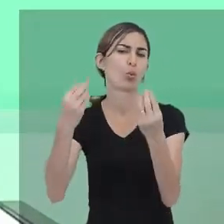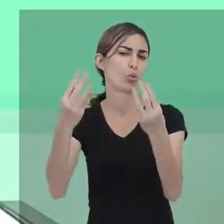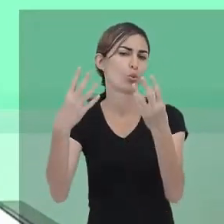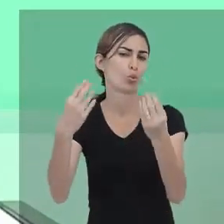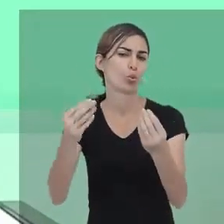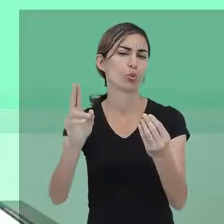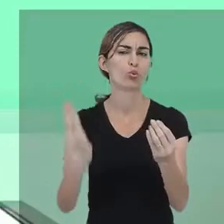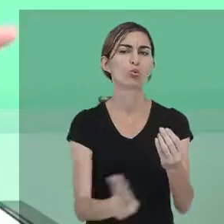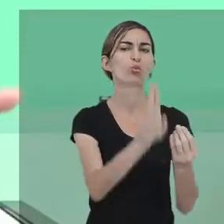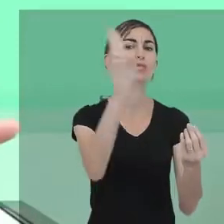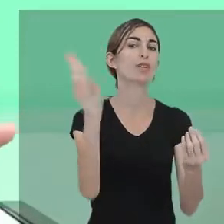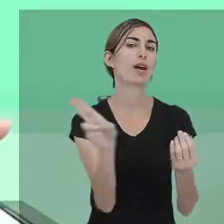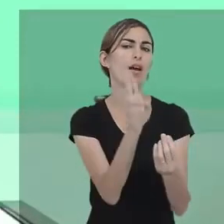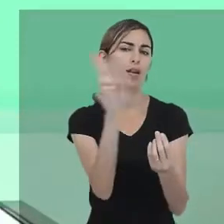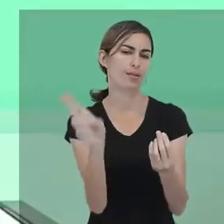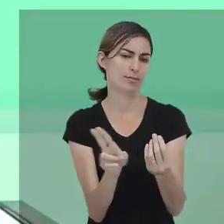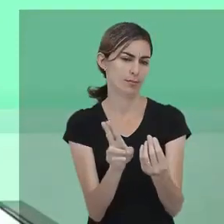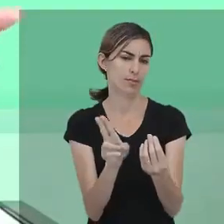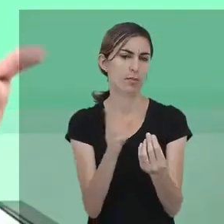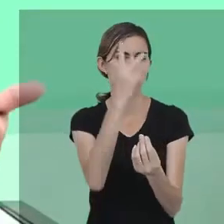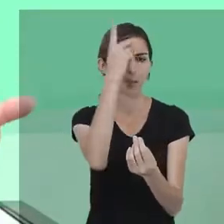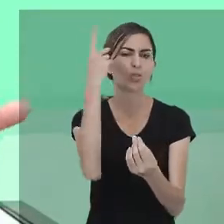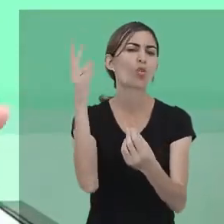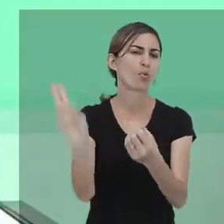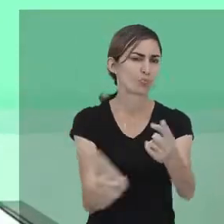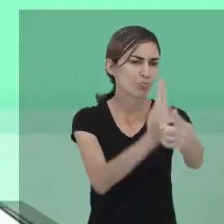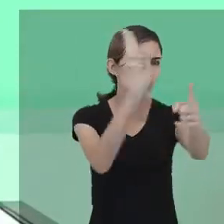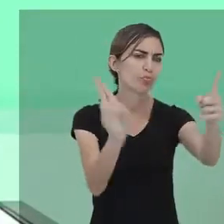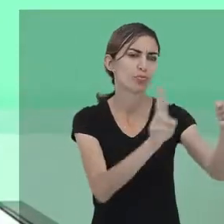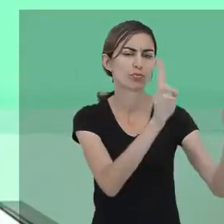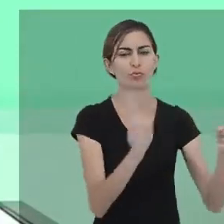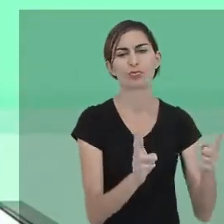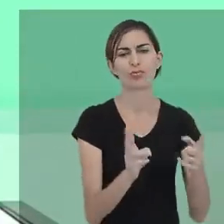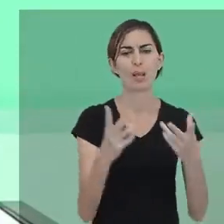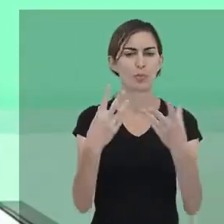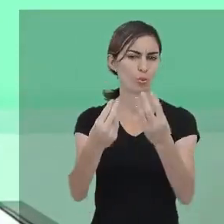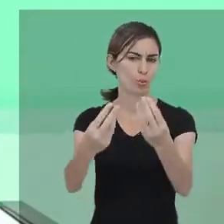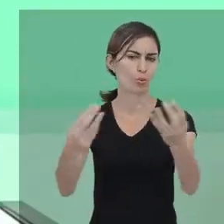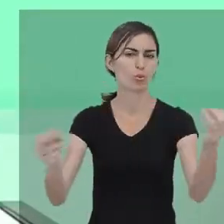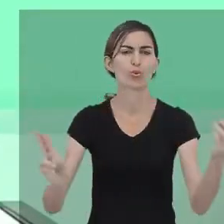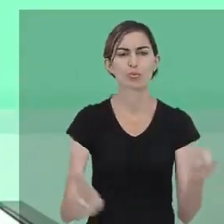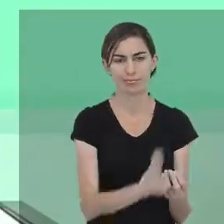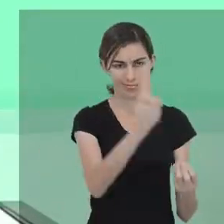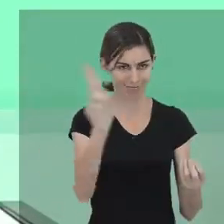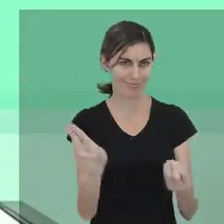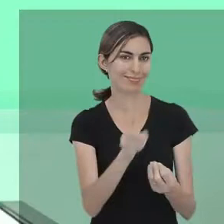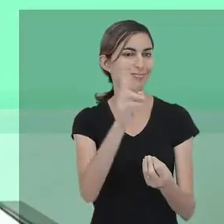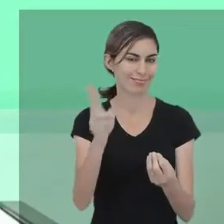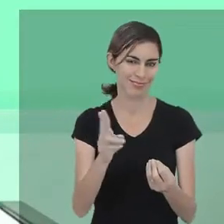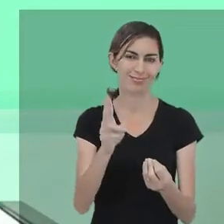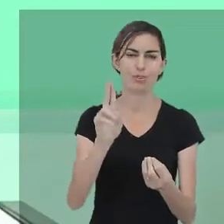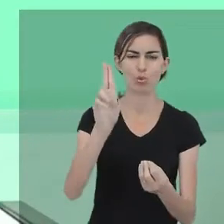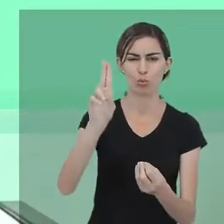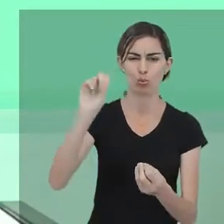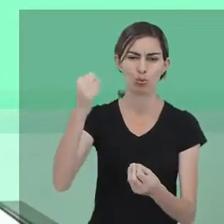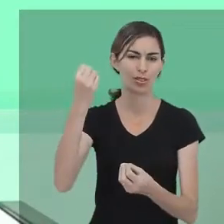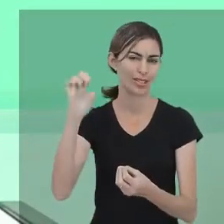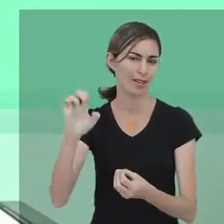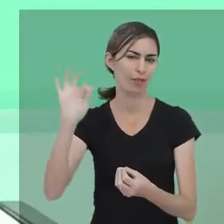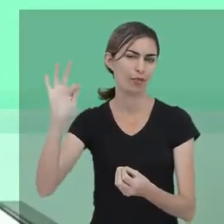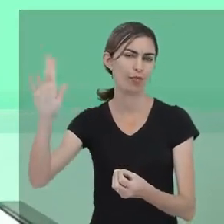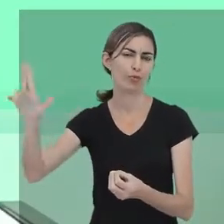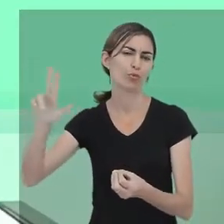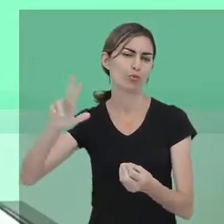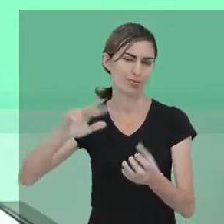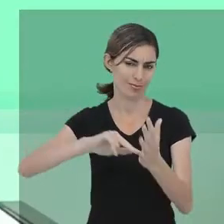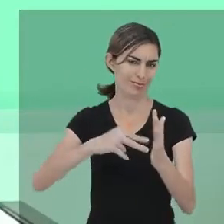então é uma coisa útil, é cheio de uso. Então, this is useful, então isso é útil, isso